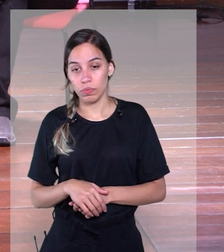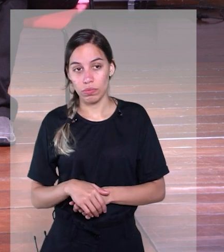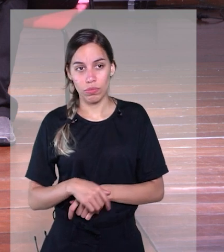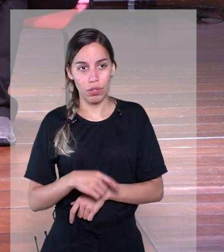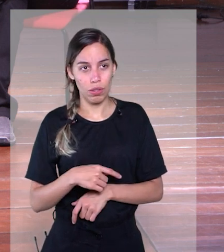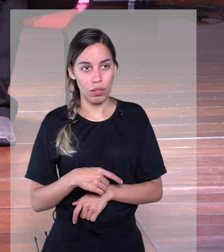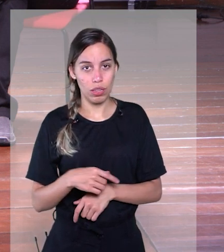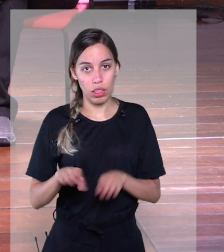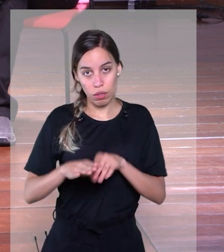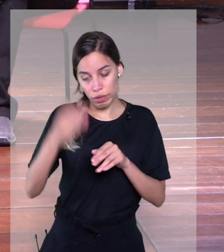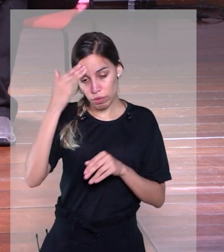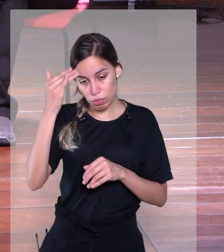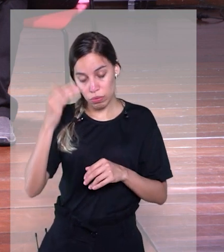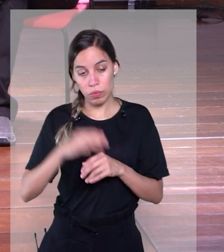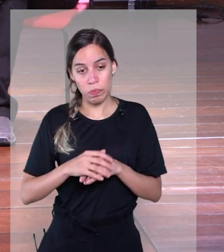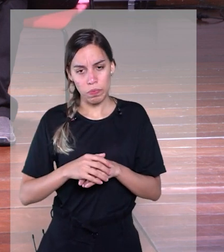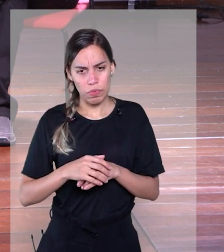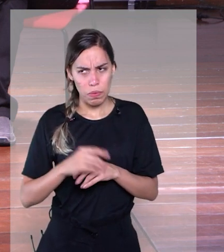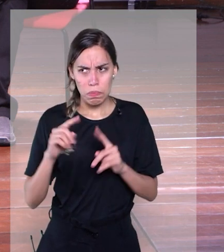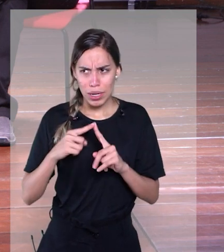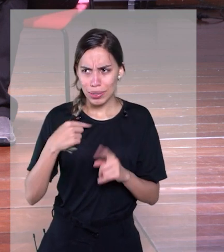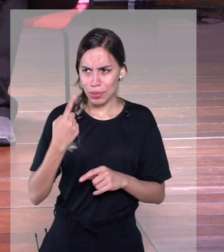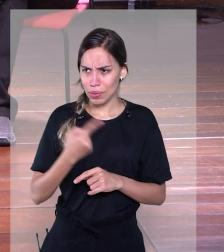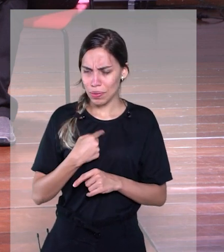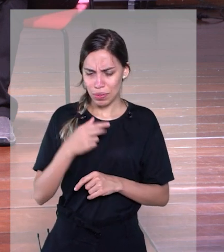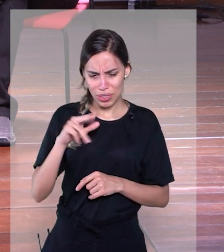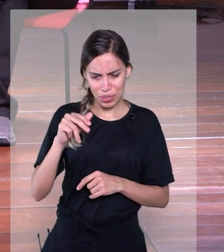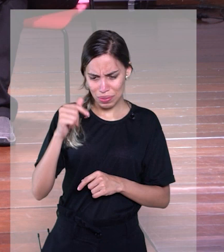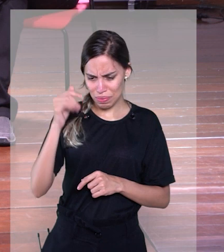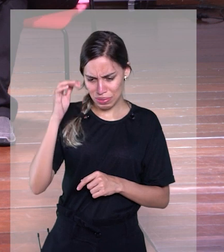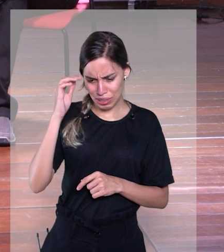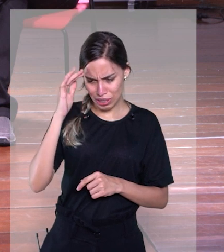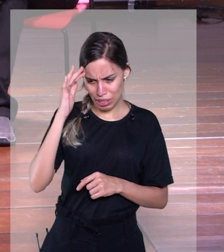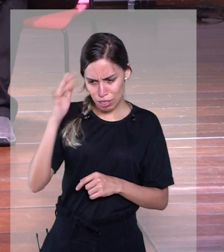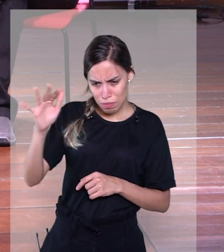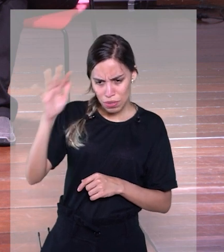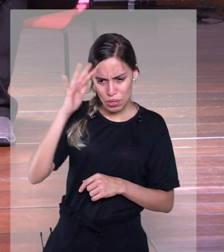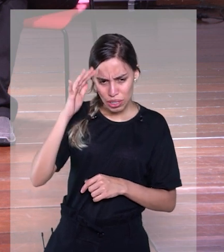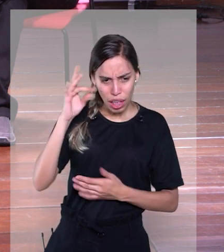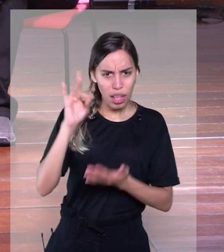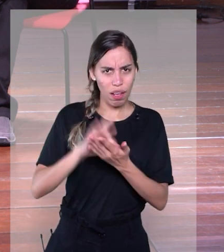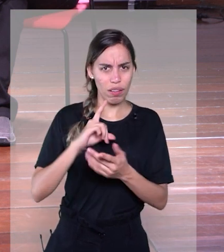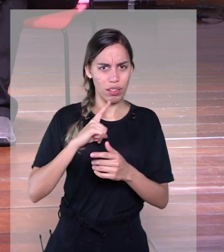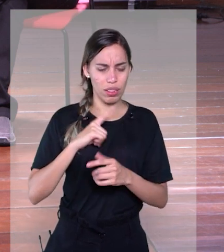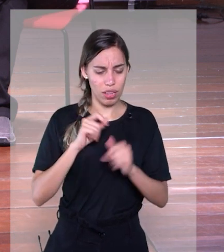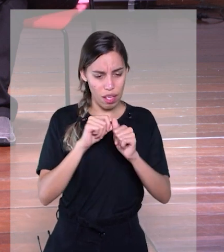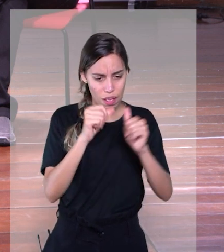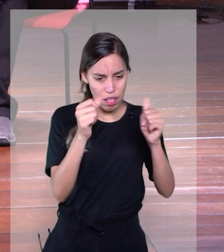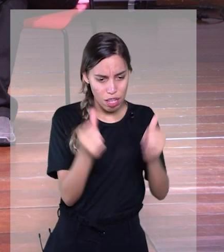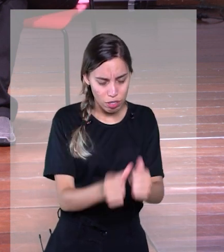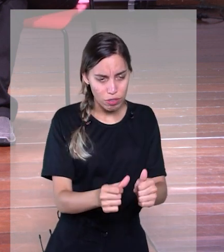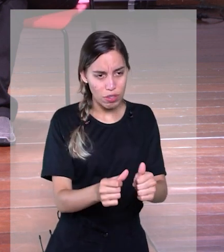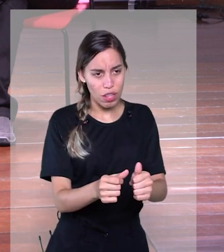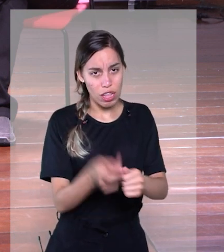ficou muito feliz. Mas naquela ocasião a gente jamais imaginou que aquilo ali fosse virar um monumento tão visitado,